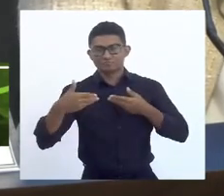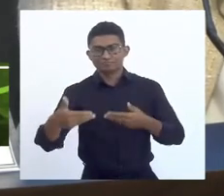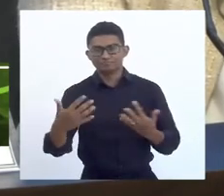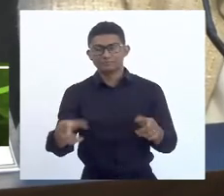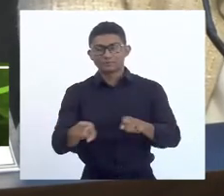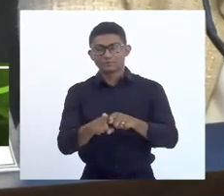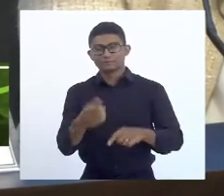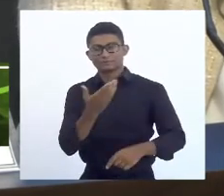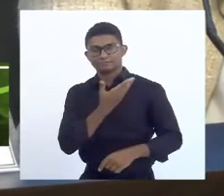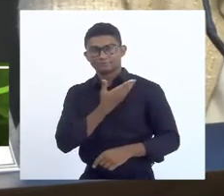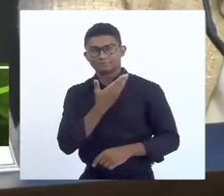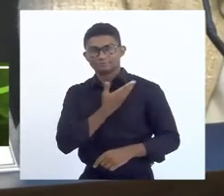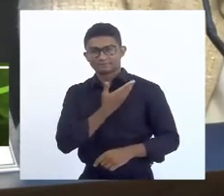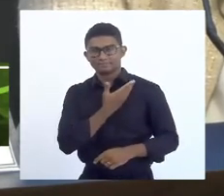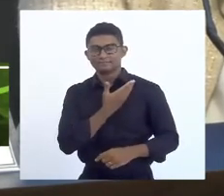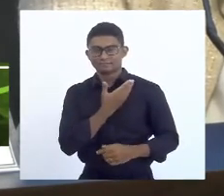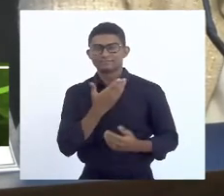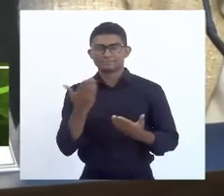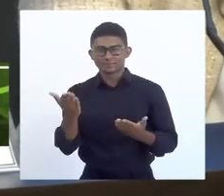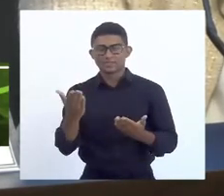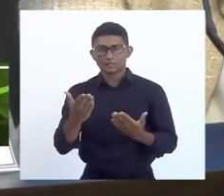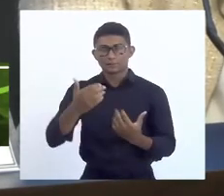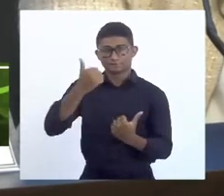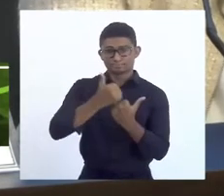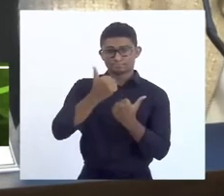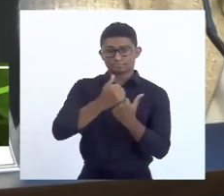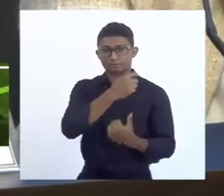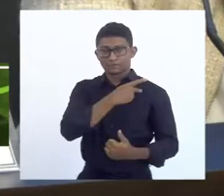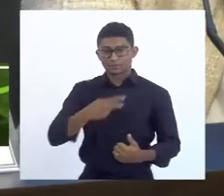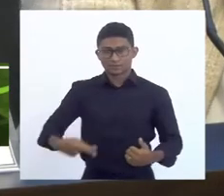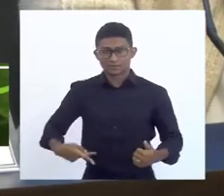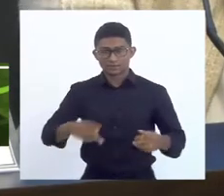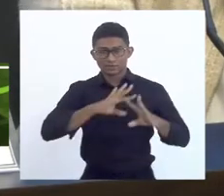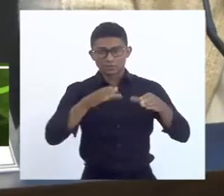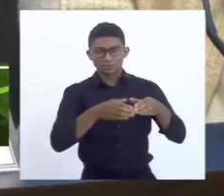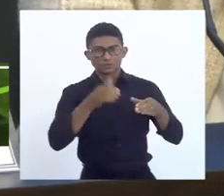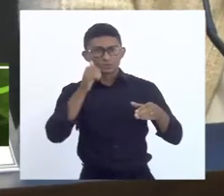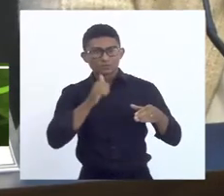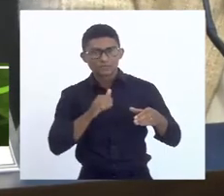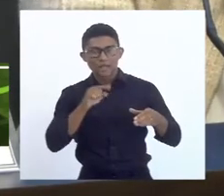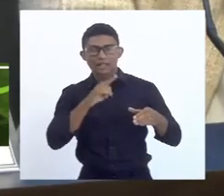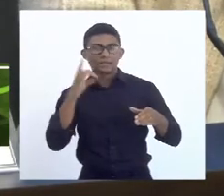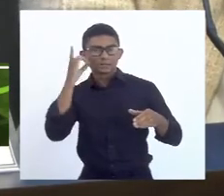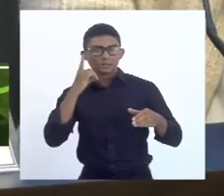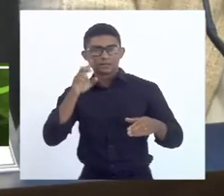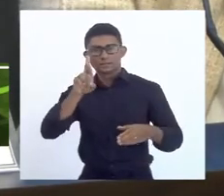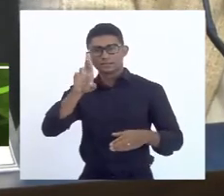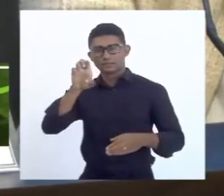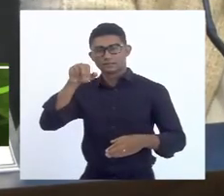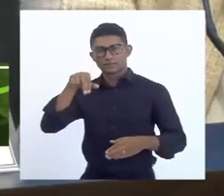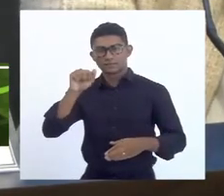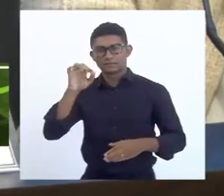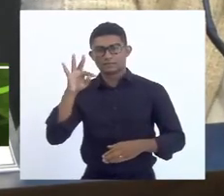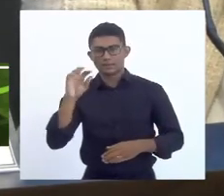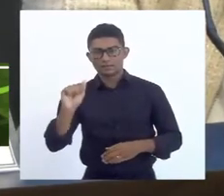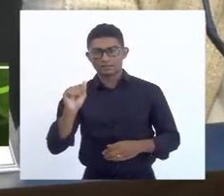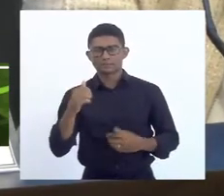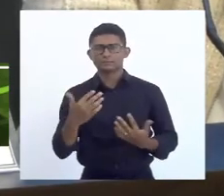e também vice-presidenta da Comissão da Mulher, deputada Renata Souza, a